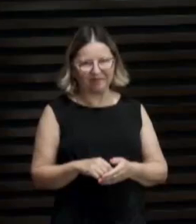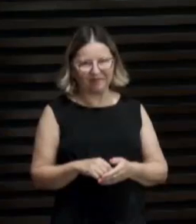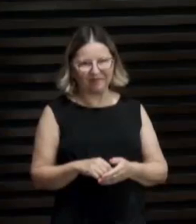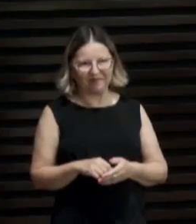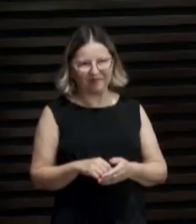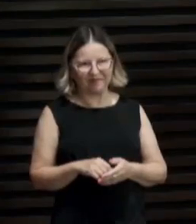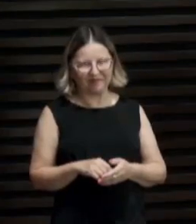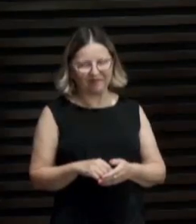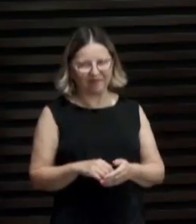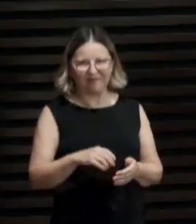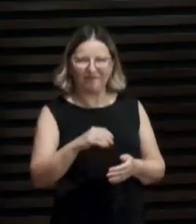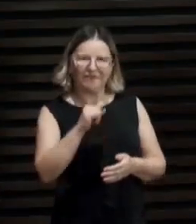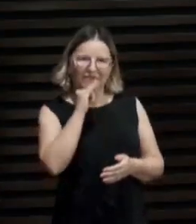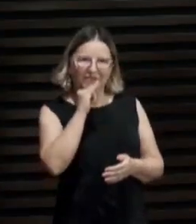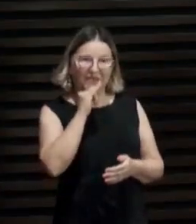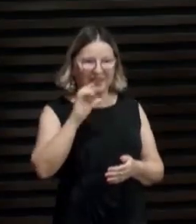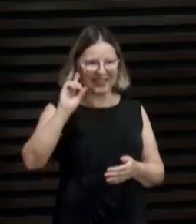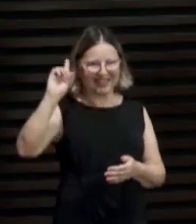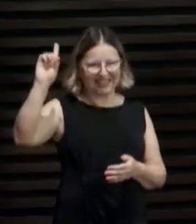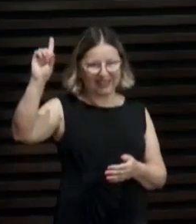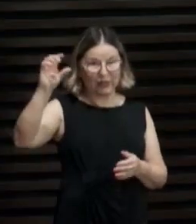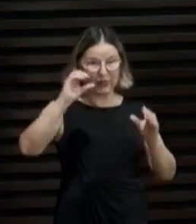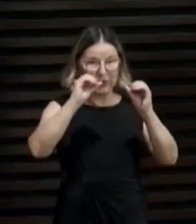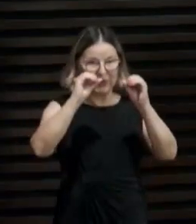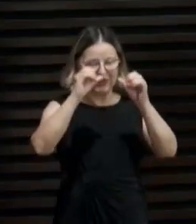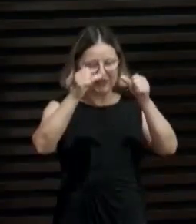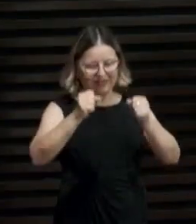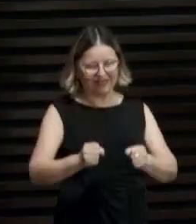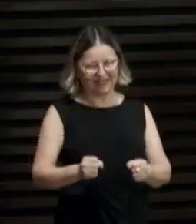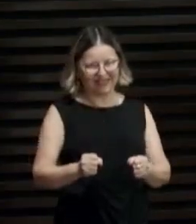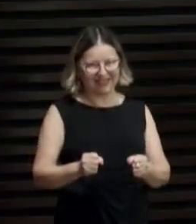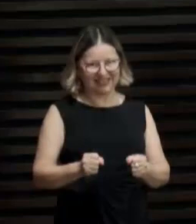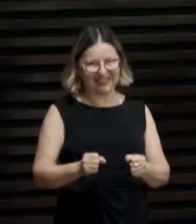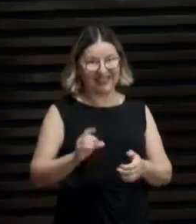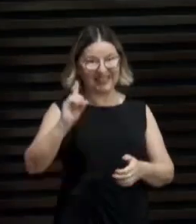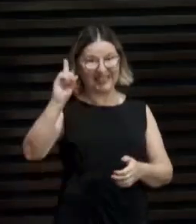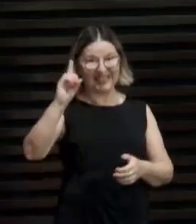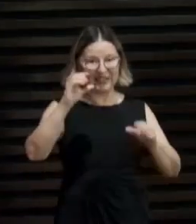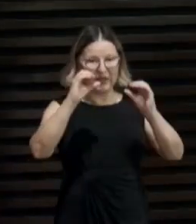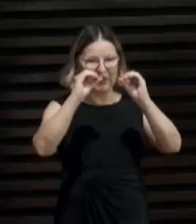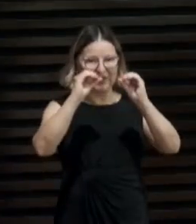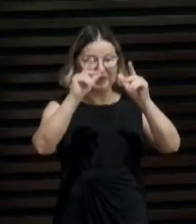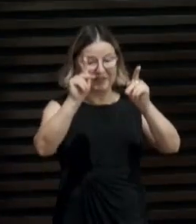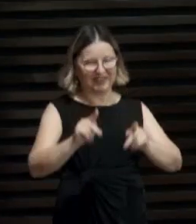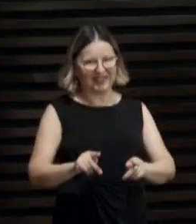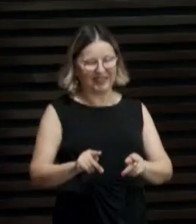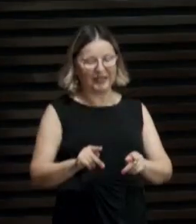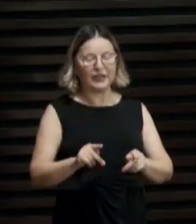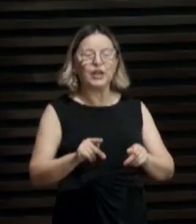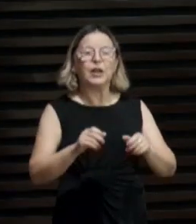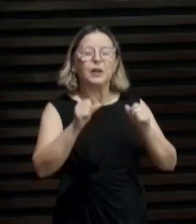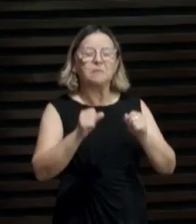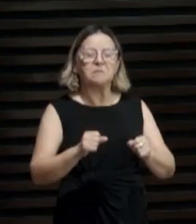conhecidas, por exemplo, Deus é onipotente, Ele é onipresente, Ele pode estar em 2,